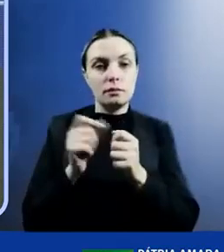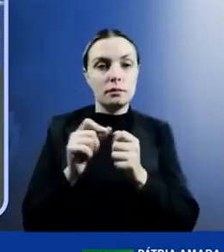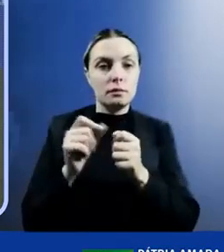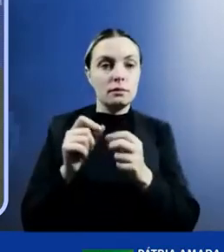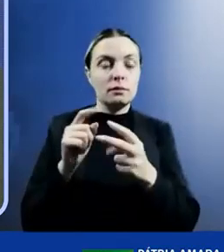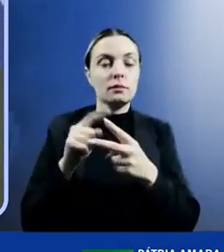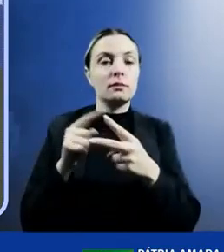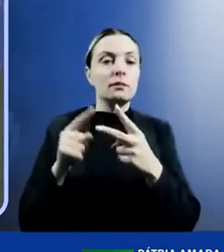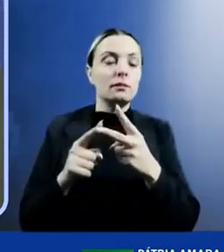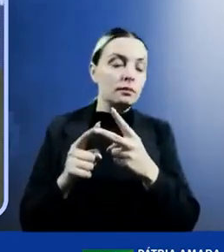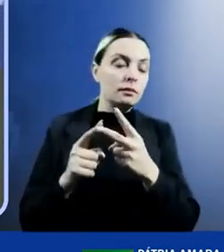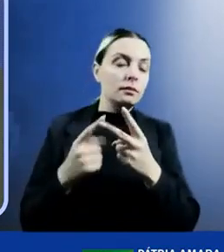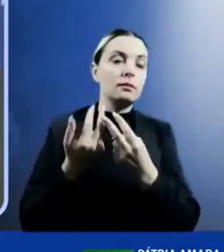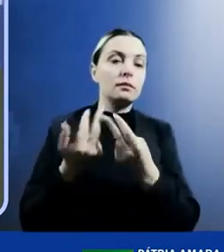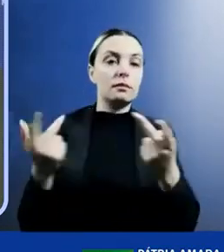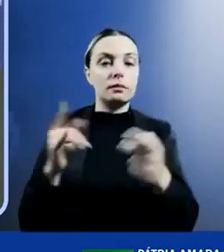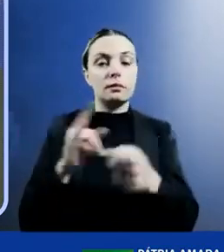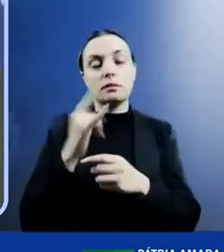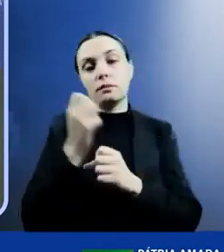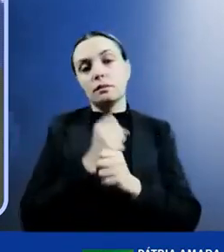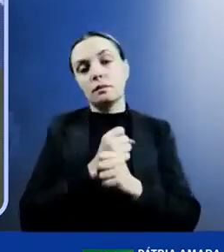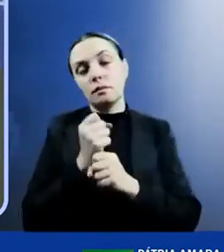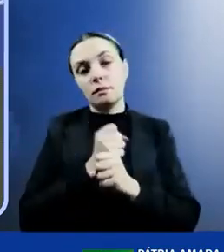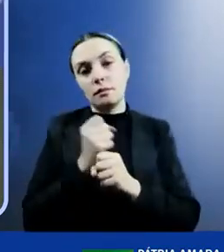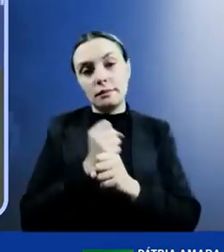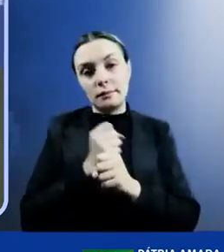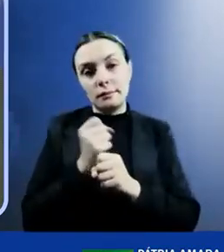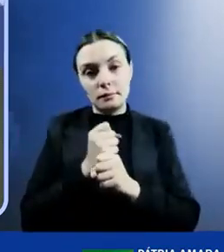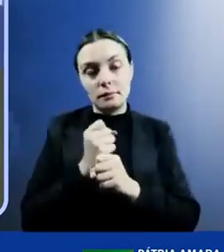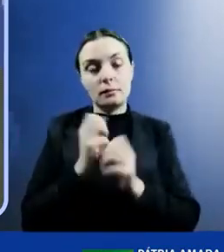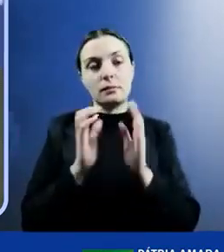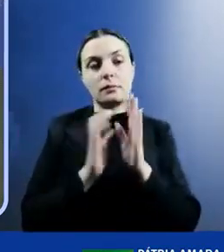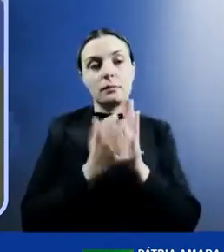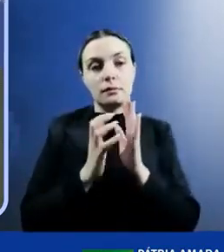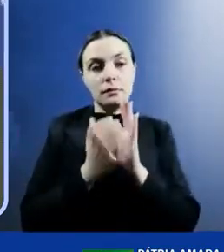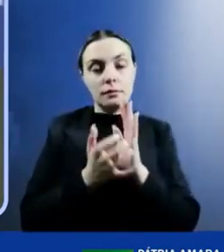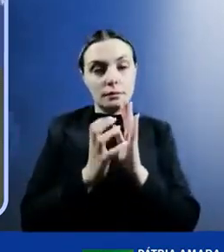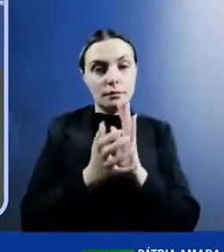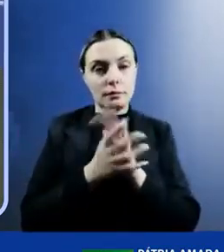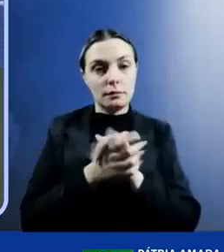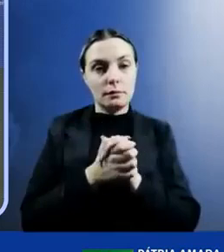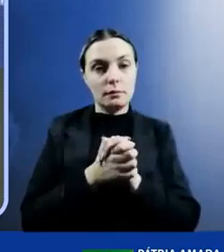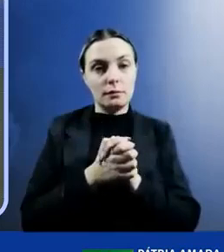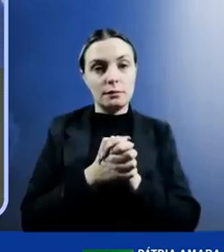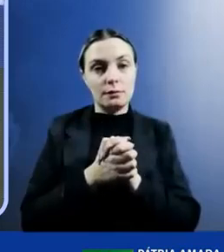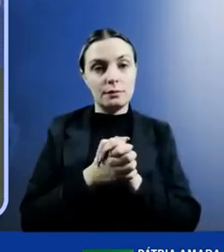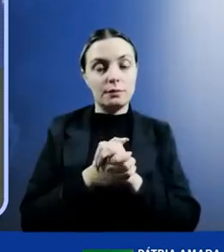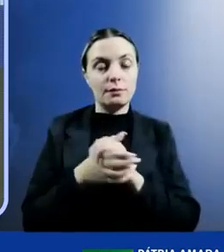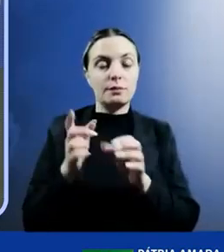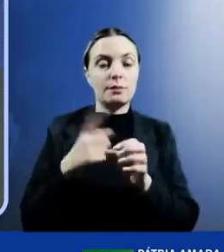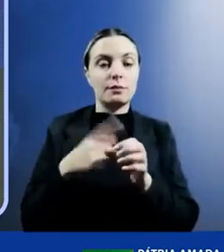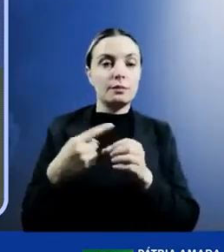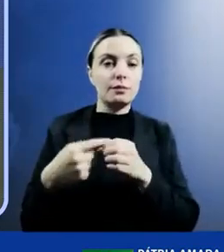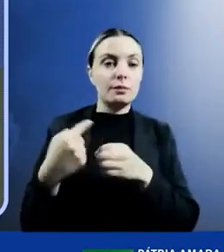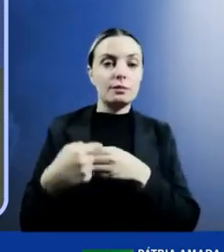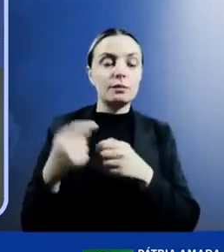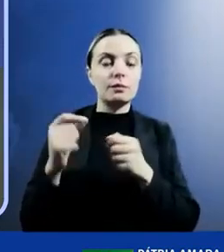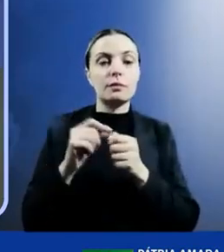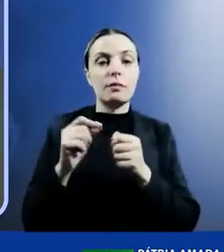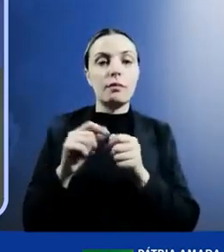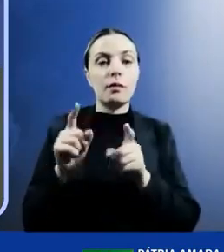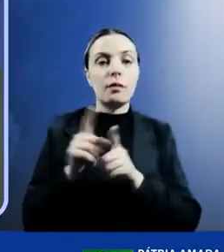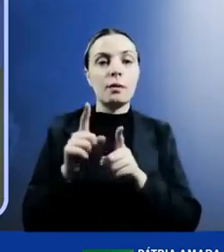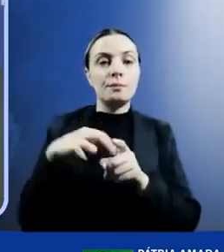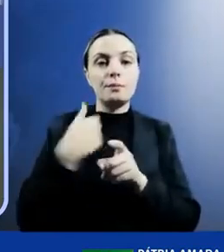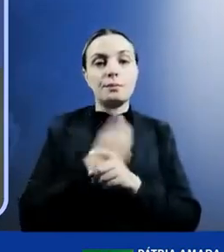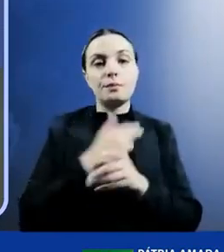inventários nos últimos anos, com dados desagregados por município. Isso permitiu que a gente passasse a integrar,